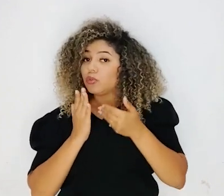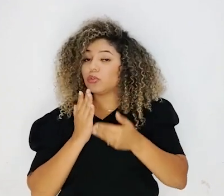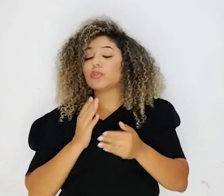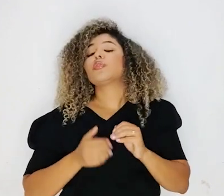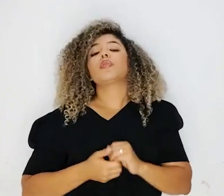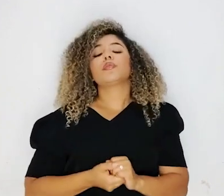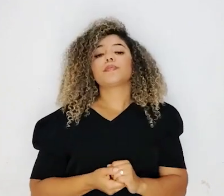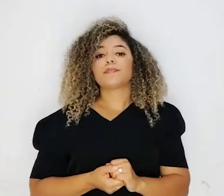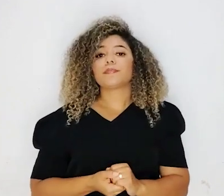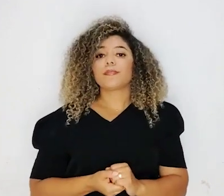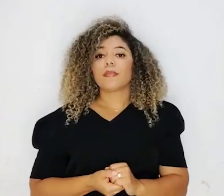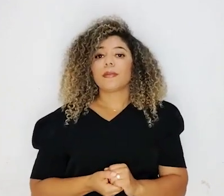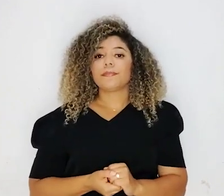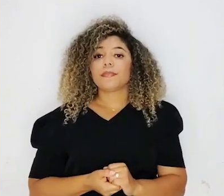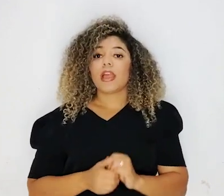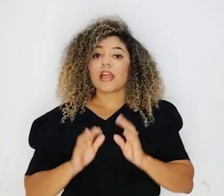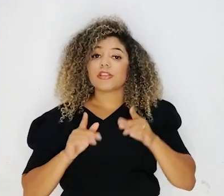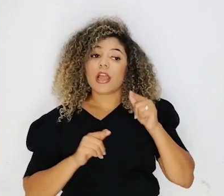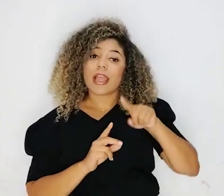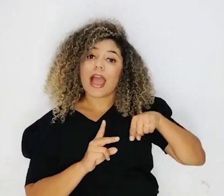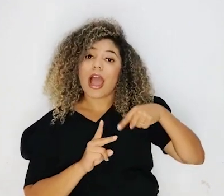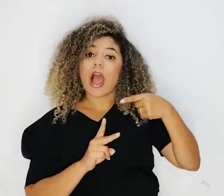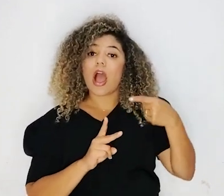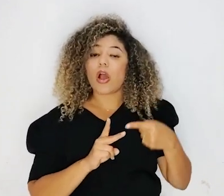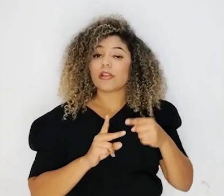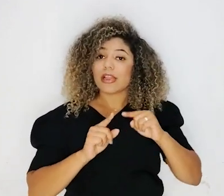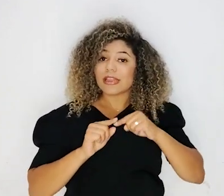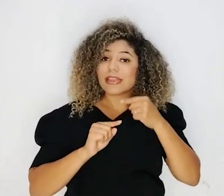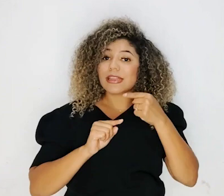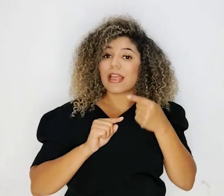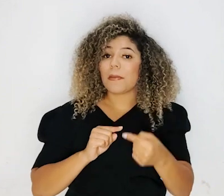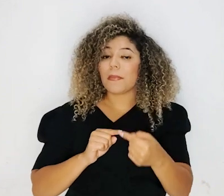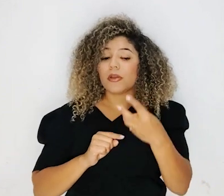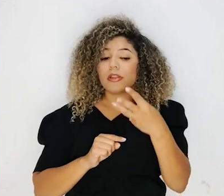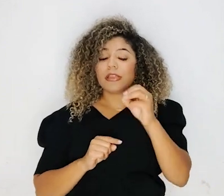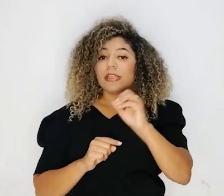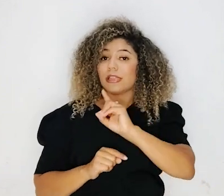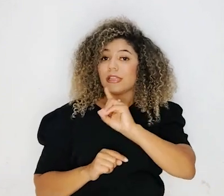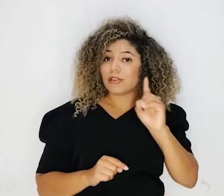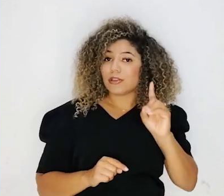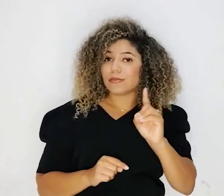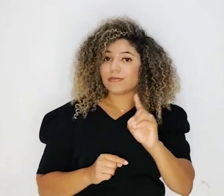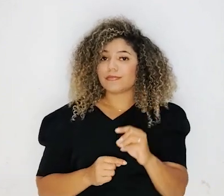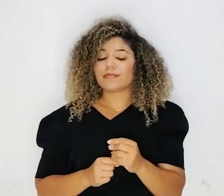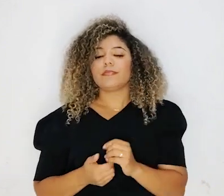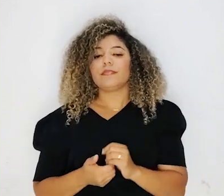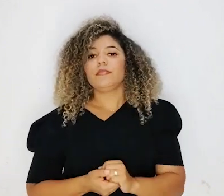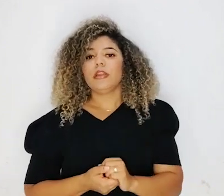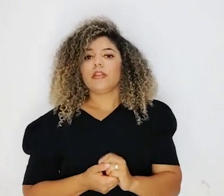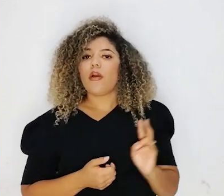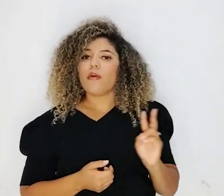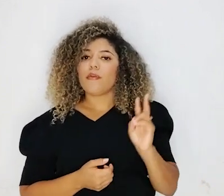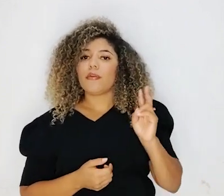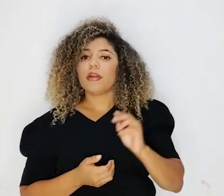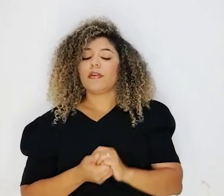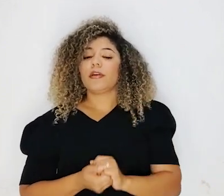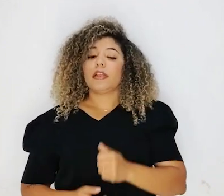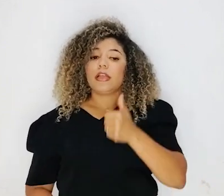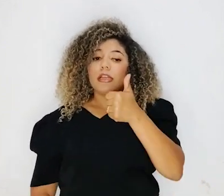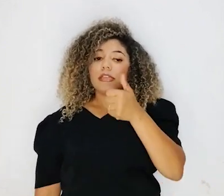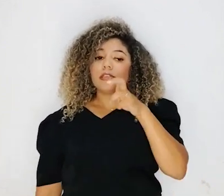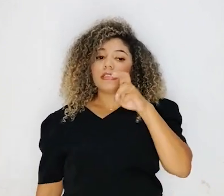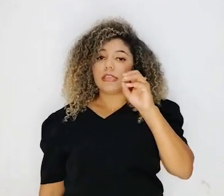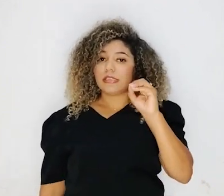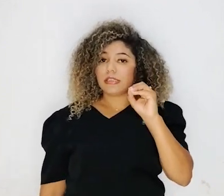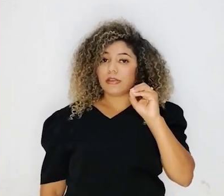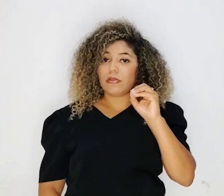gente está pagando total, né? Já que a outra é só depois de 30 dias. Então vamos guardar aqui esses valores, ó,